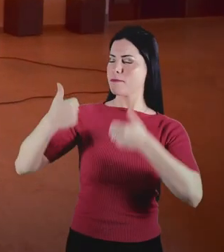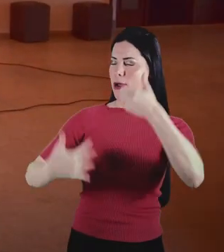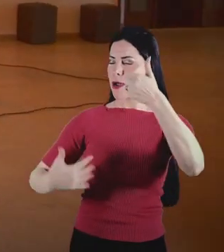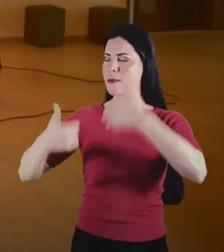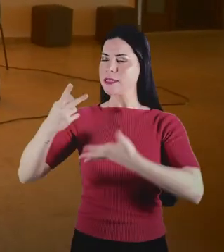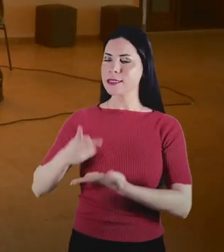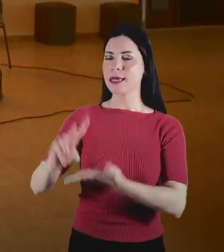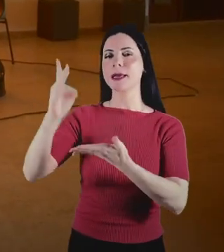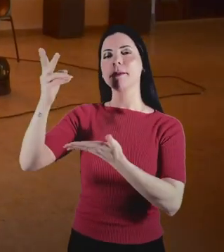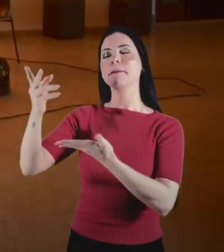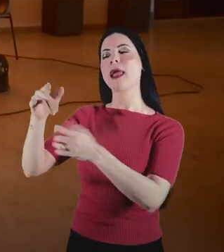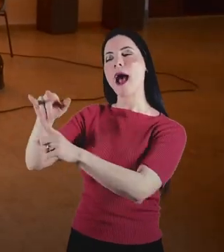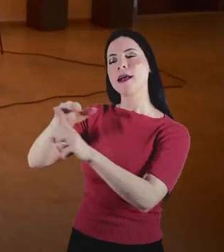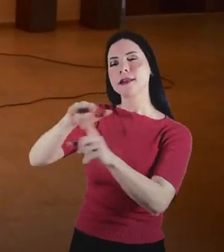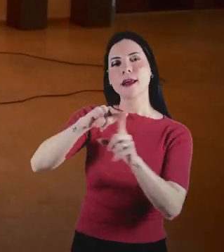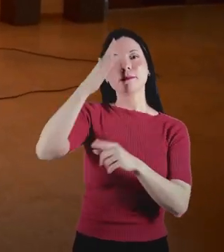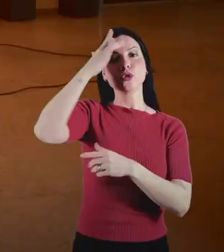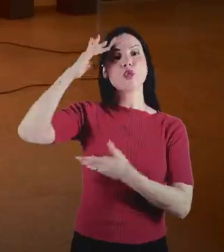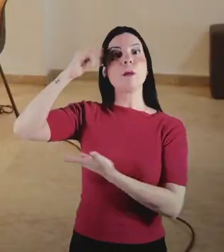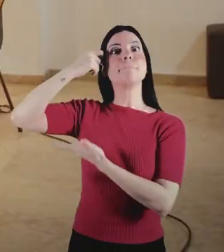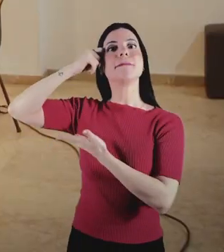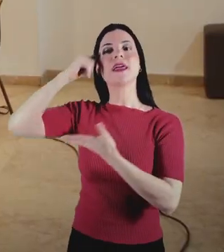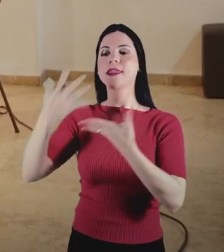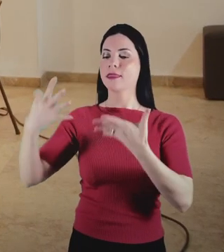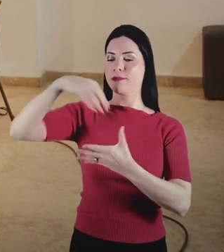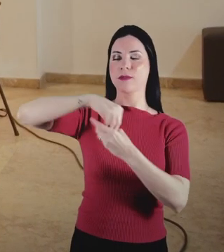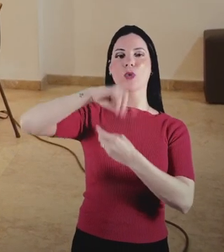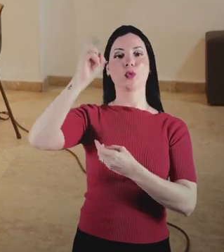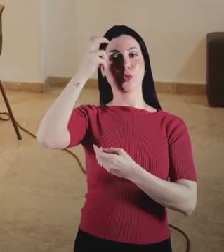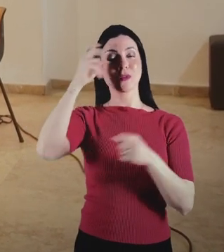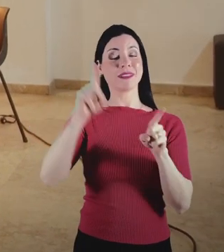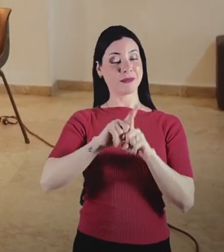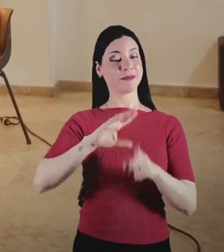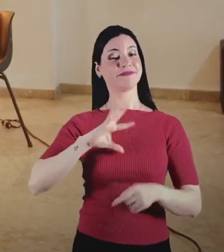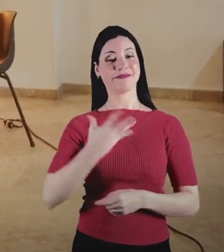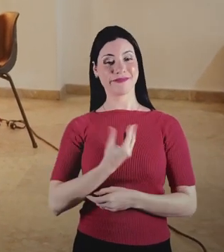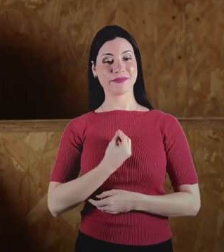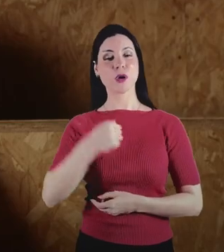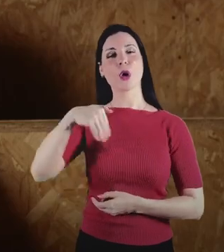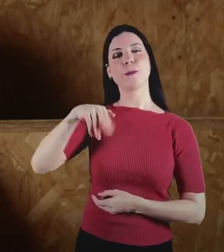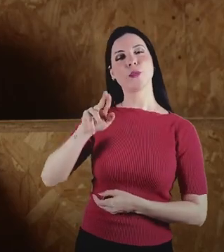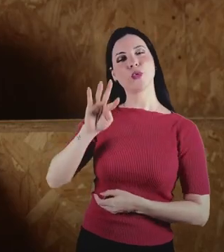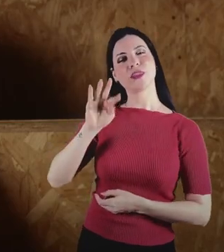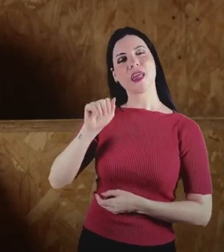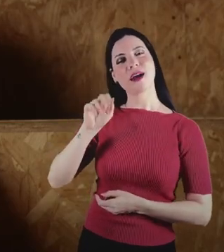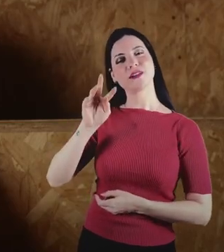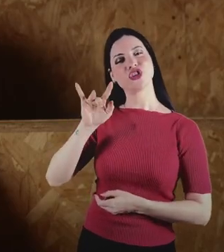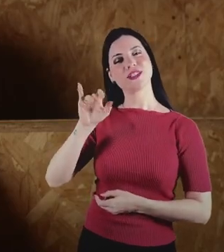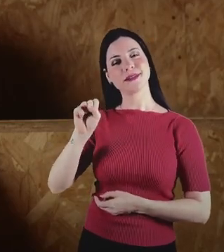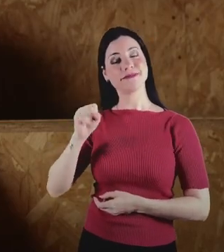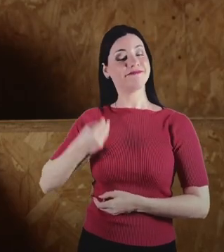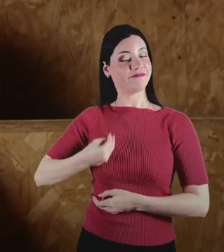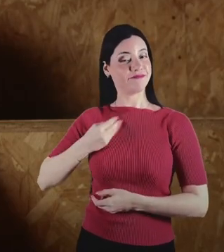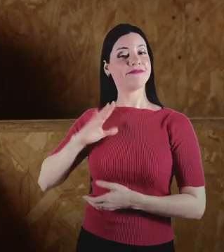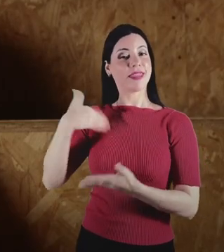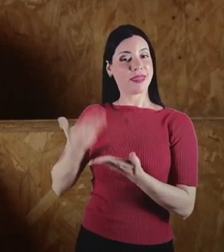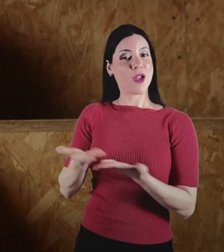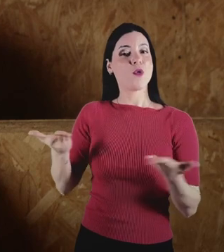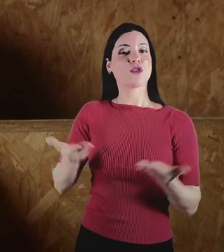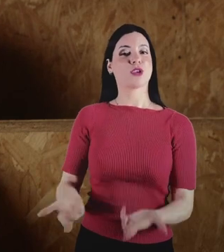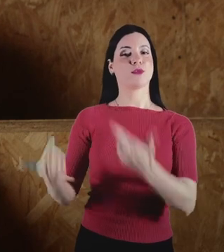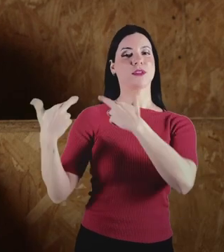a necessidade de ter cada vez mais pessoas pretas na cultura e pessoas trans. E hoje a Mutatis está aí, né, com